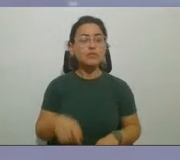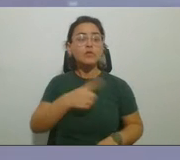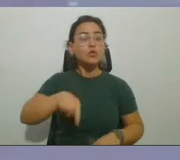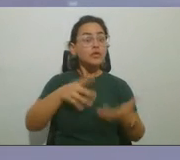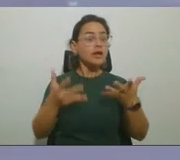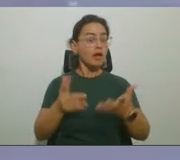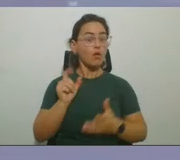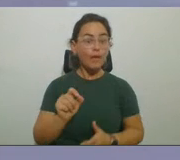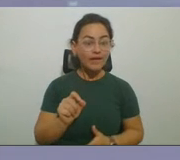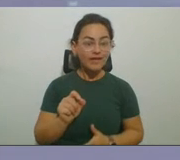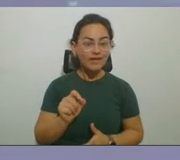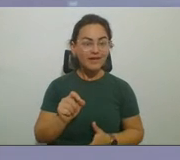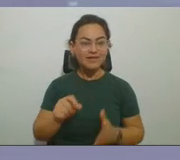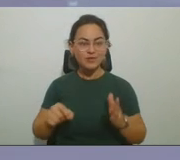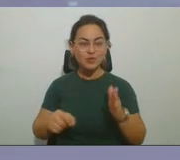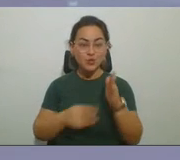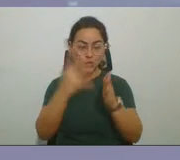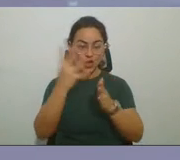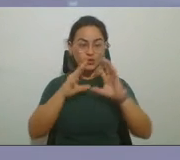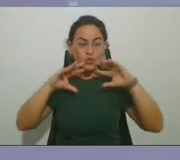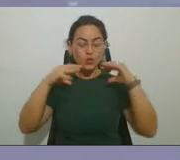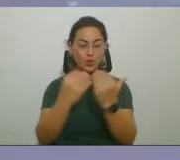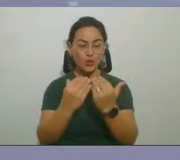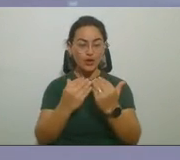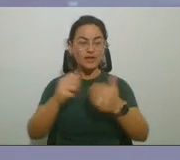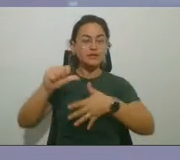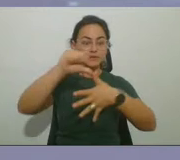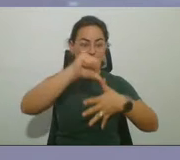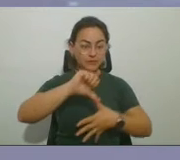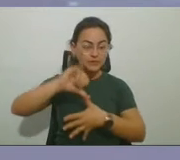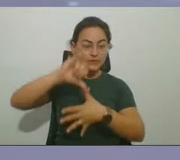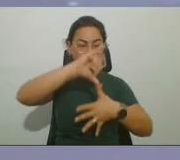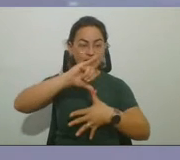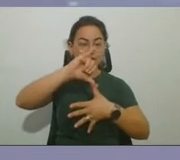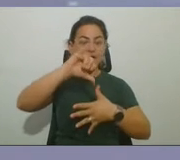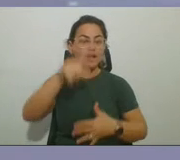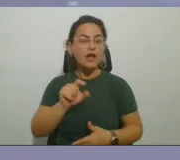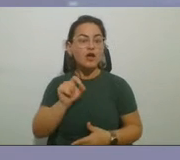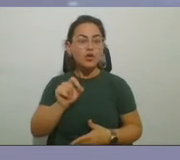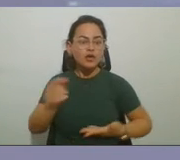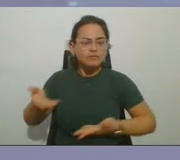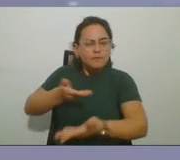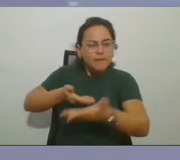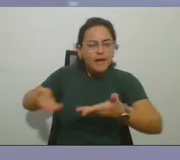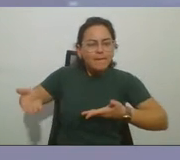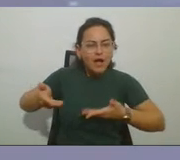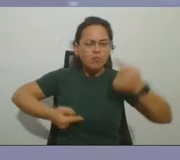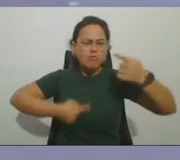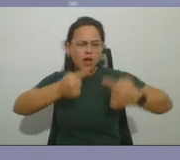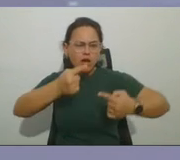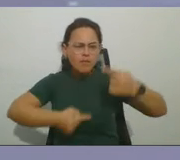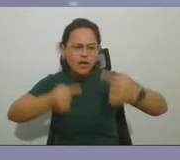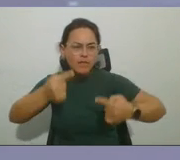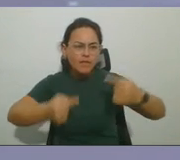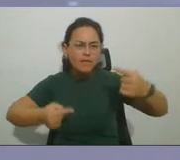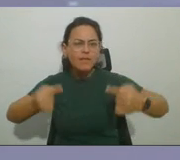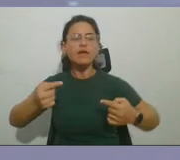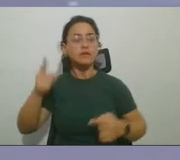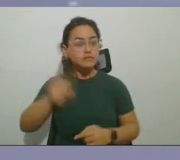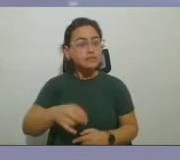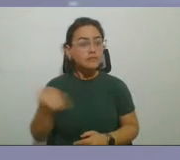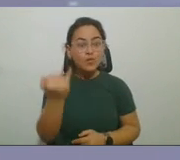um espaço de muitas trocas, de debates profícuos, a fim